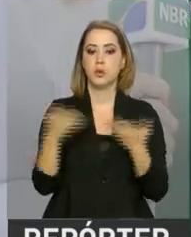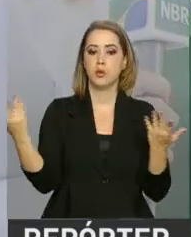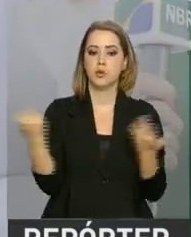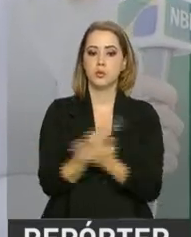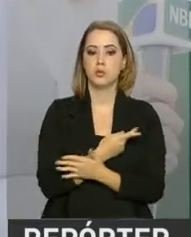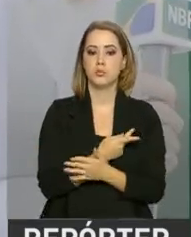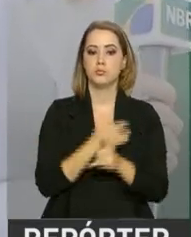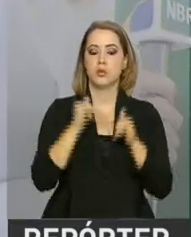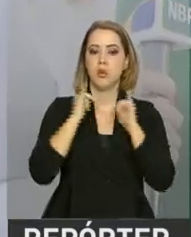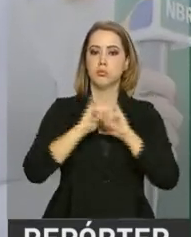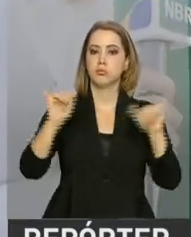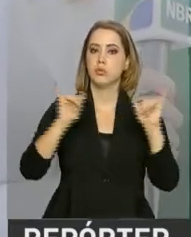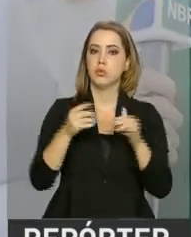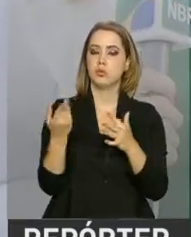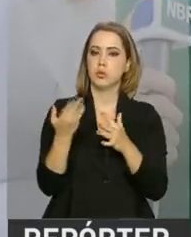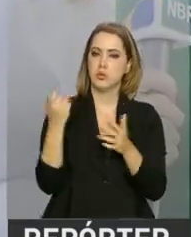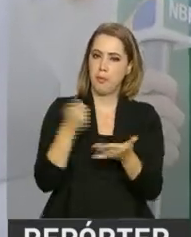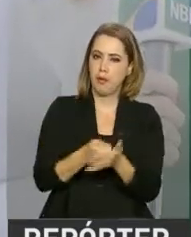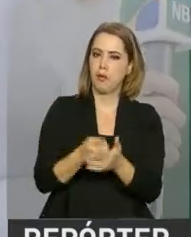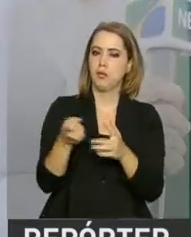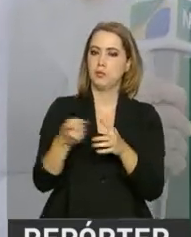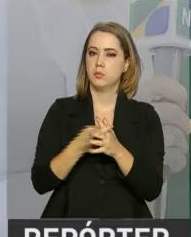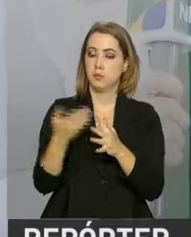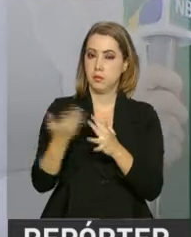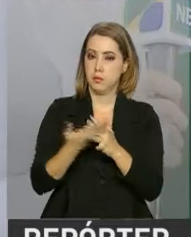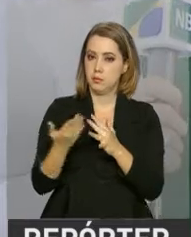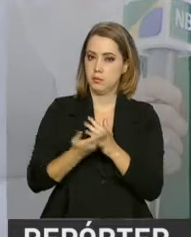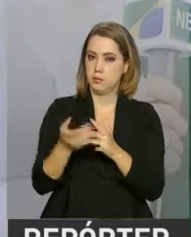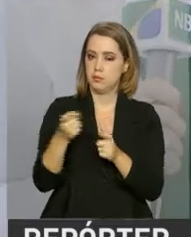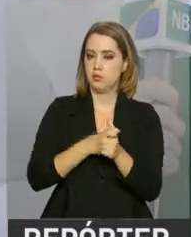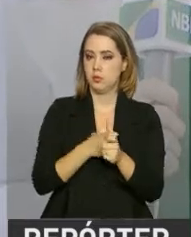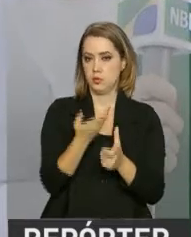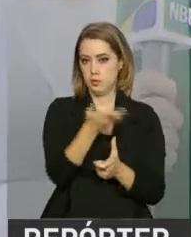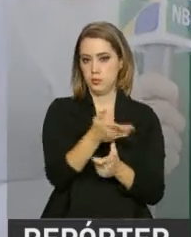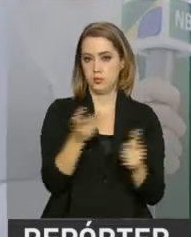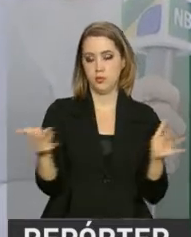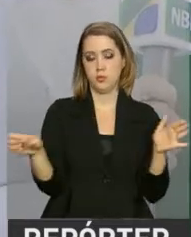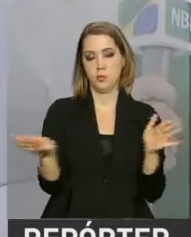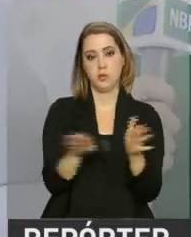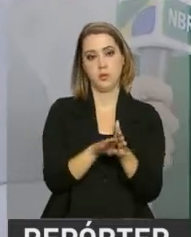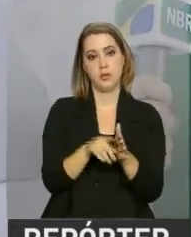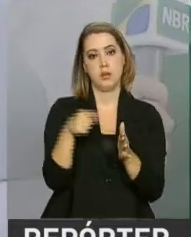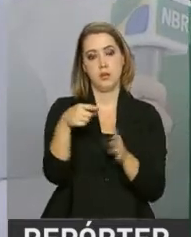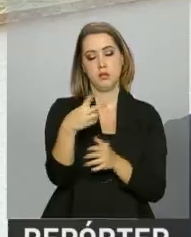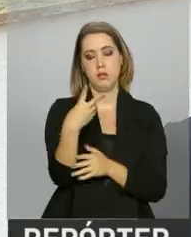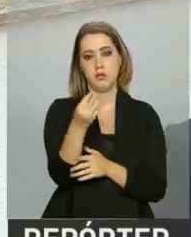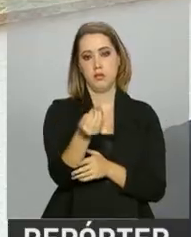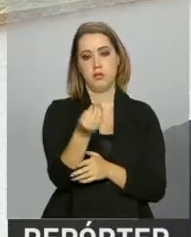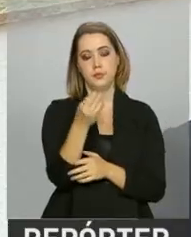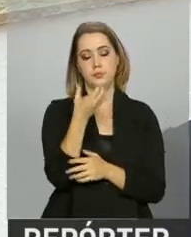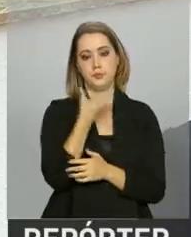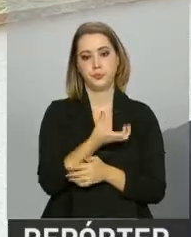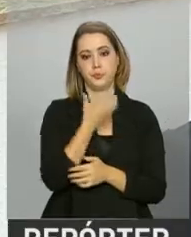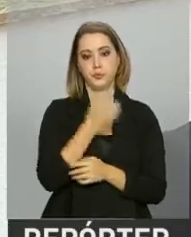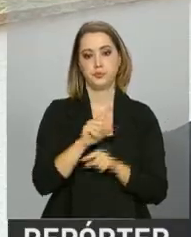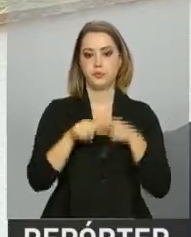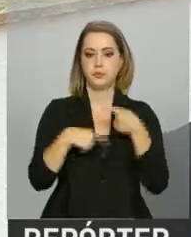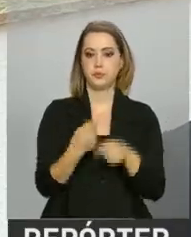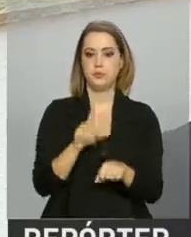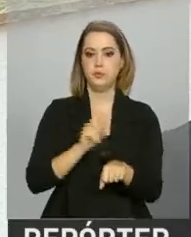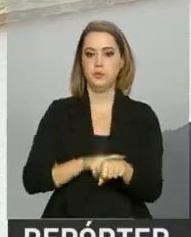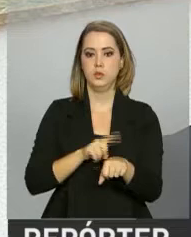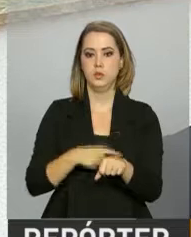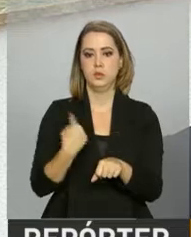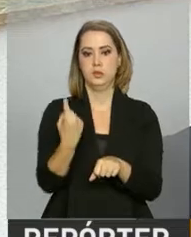realizando um mutirão de renegociação de dívidas de final de ano essa ação vai até o dia 20 de dezembro no momento seguinte em que o